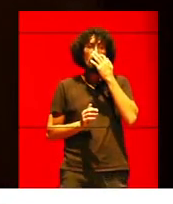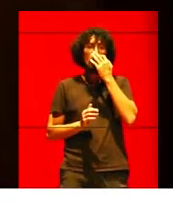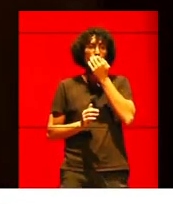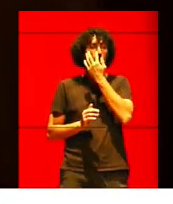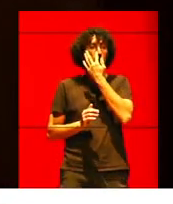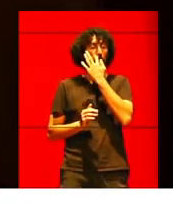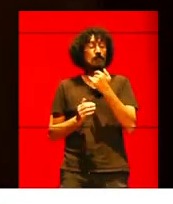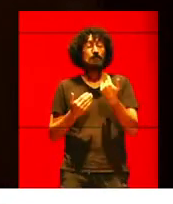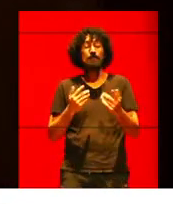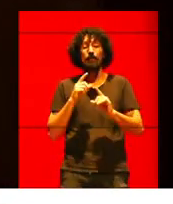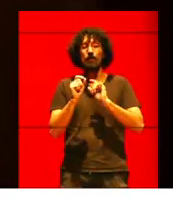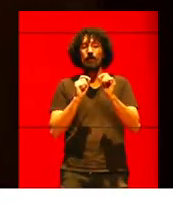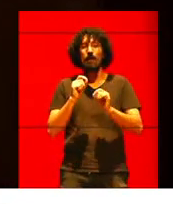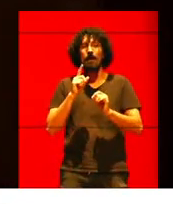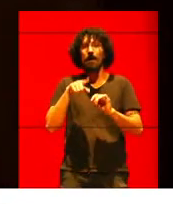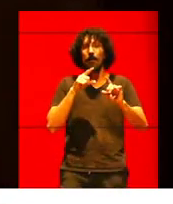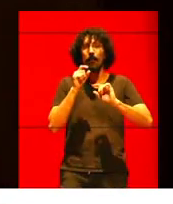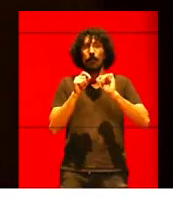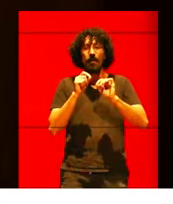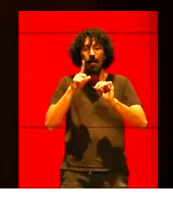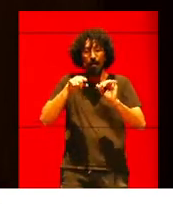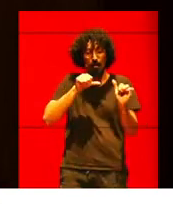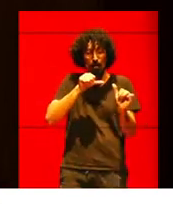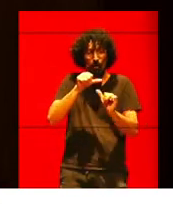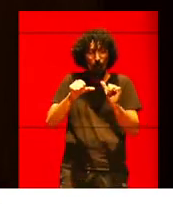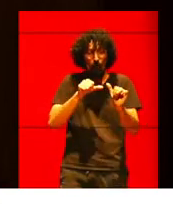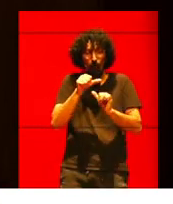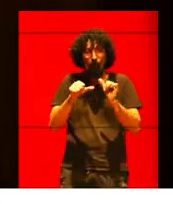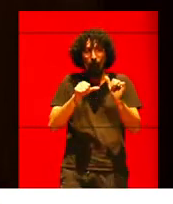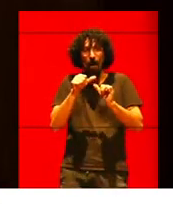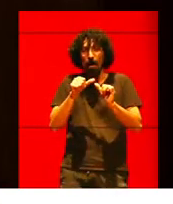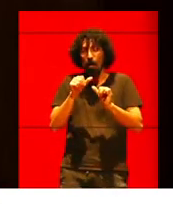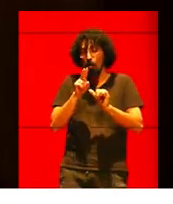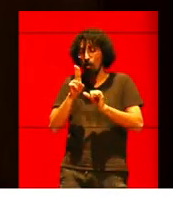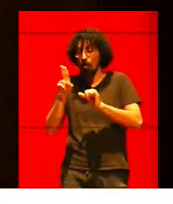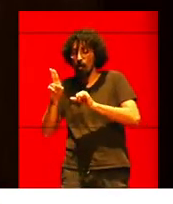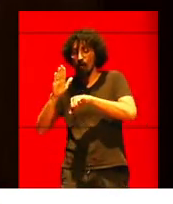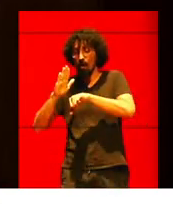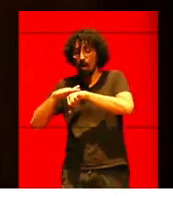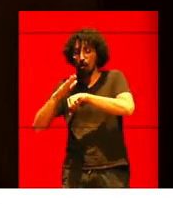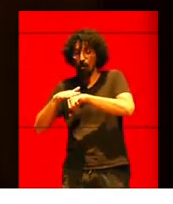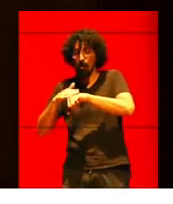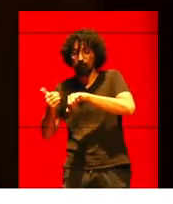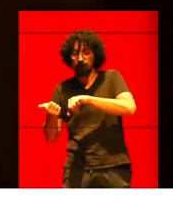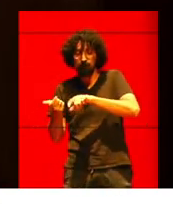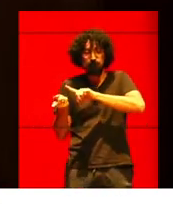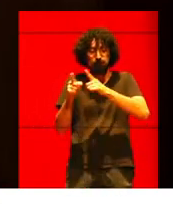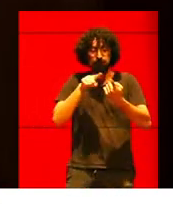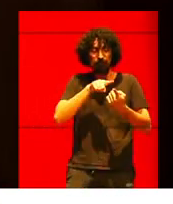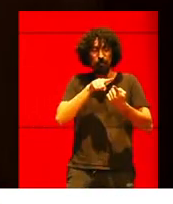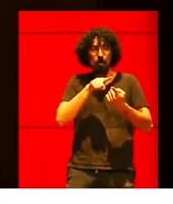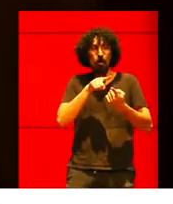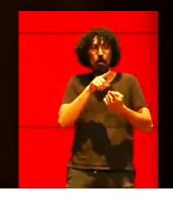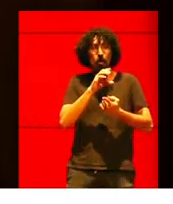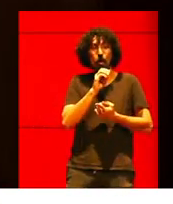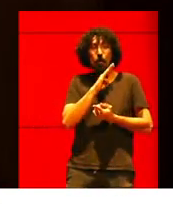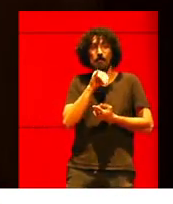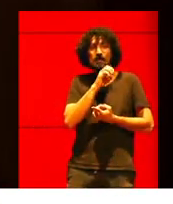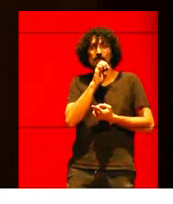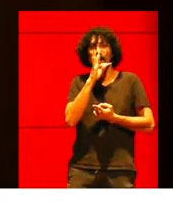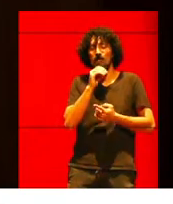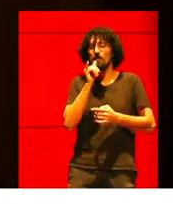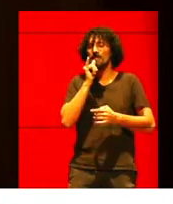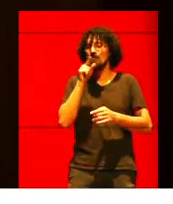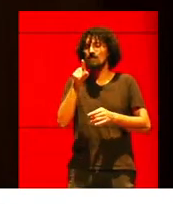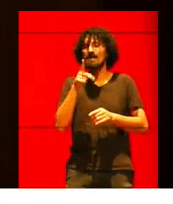Metonímia. Você faz uma troca de um todo pelo nome do objeto. Você não toma refrigerante, você toma coca, né? Assim que você faz? Vou ali comprar